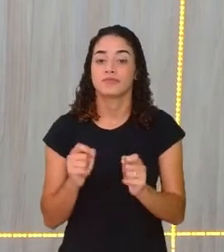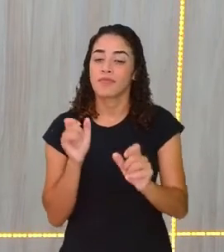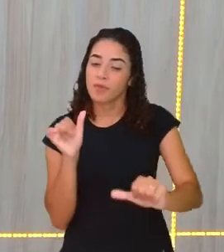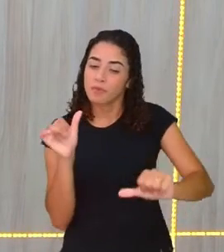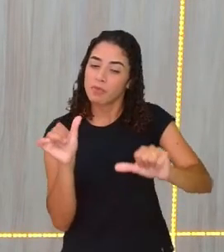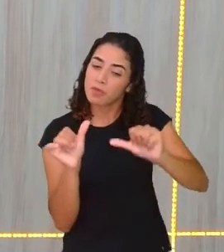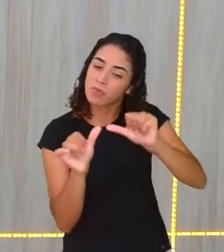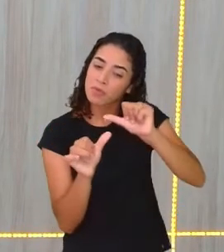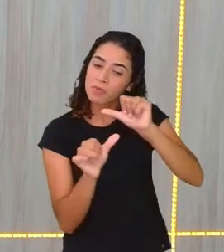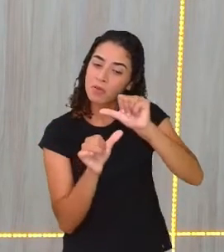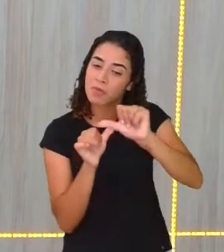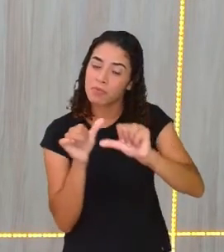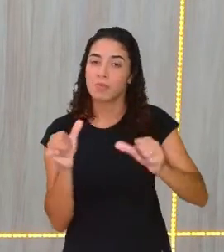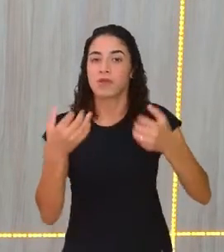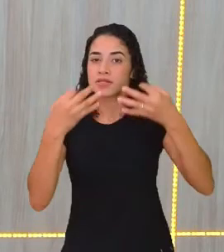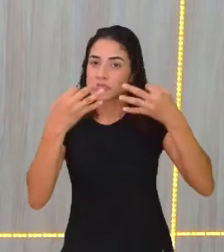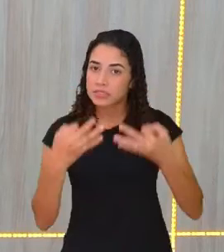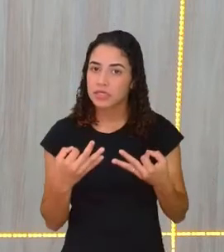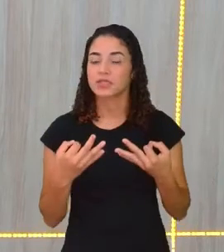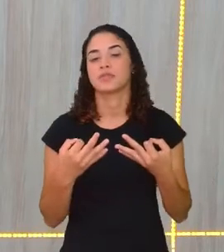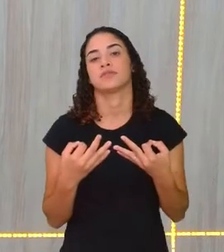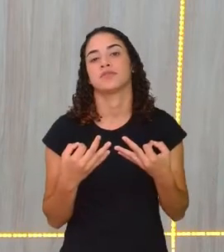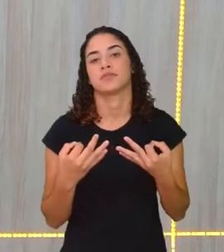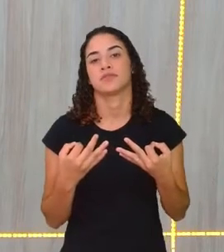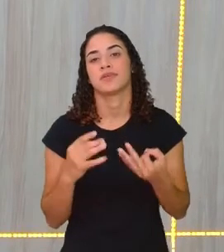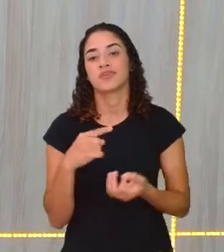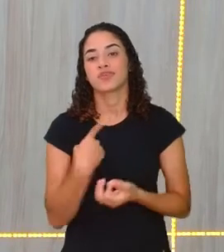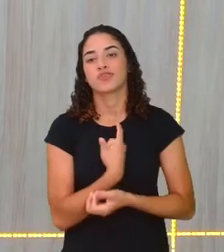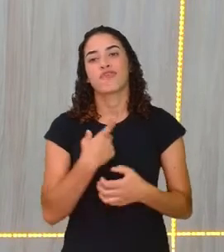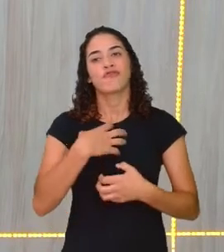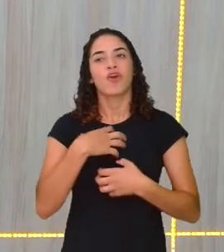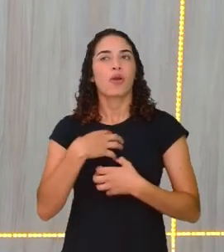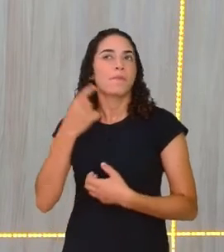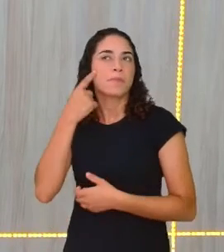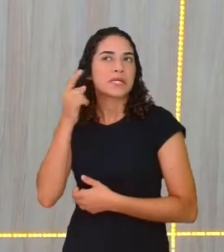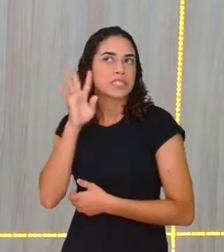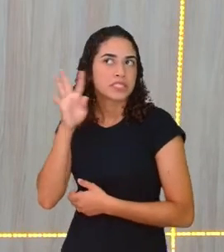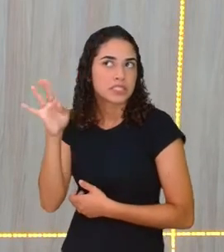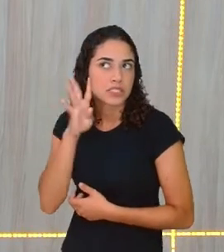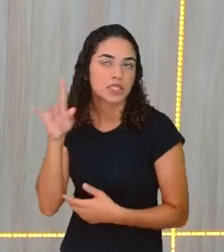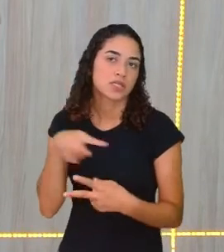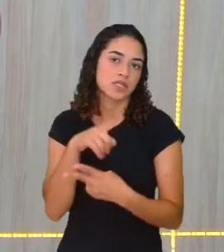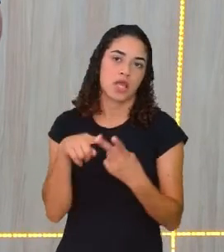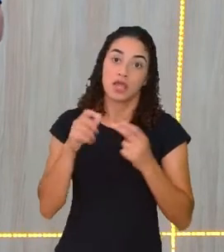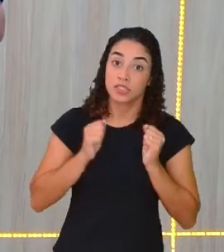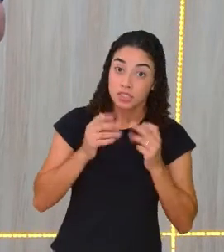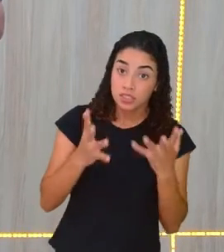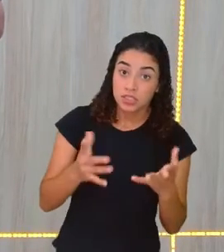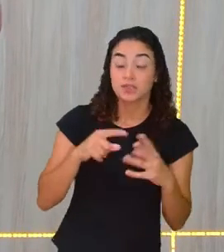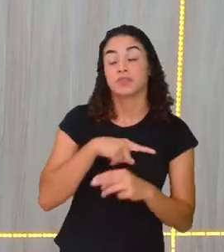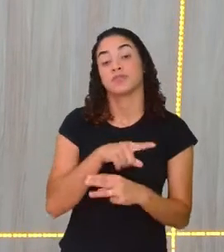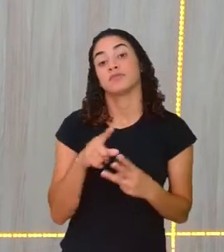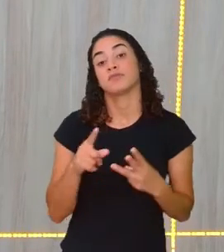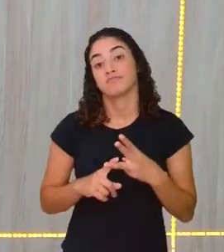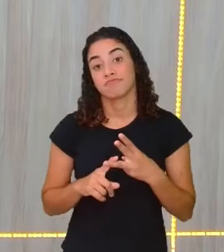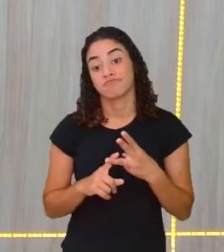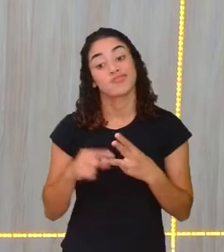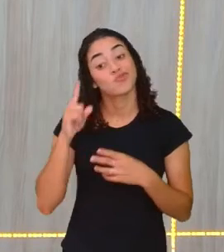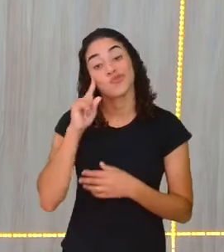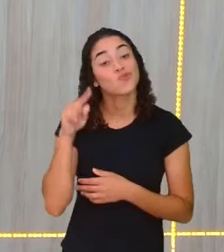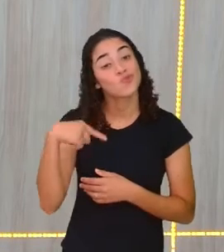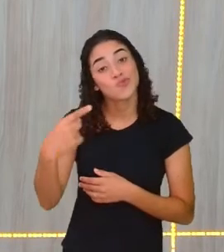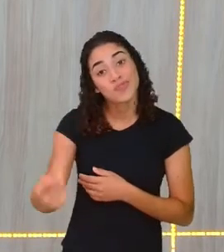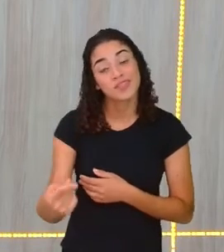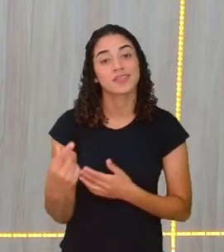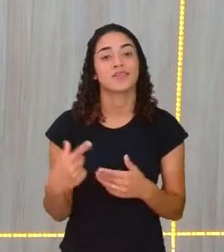Corrigir, não é? Refazer a nossa maneira de pensar, nossa maneira de agir. Então, é no dia a dia,